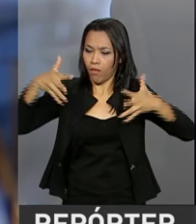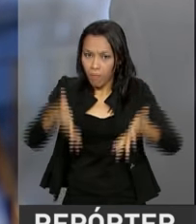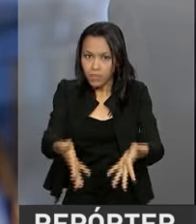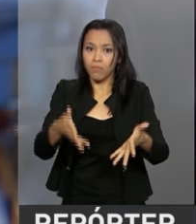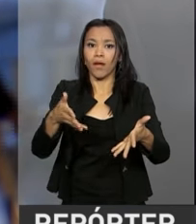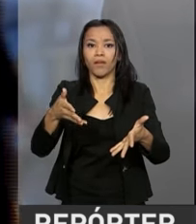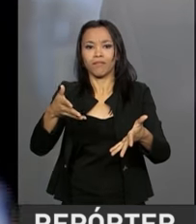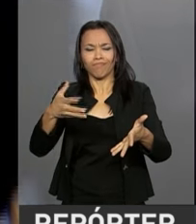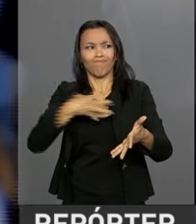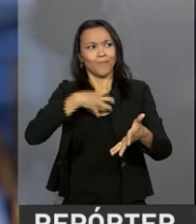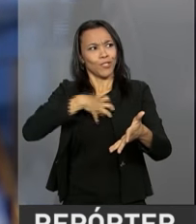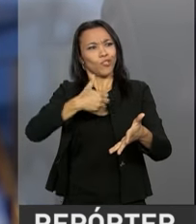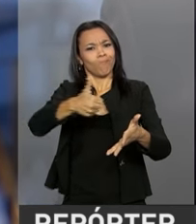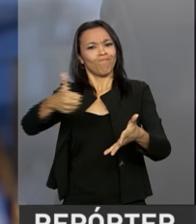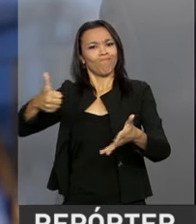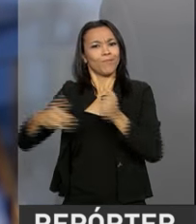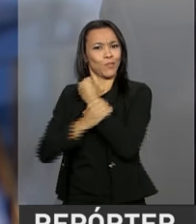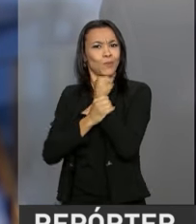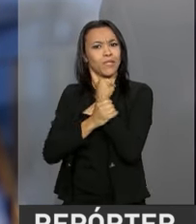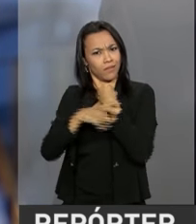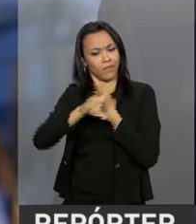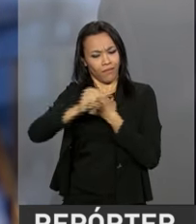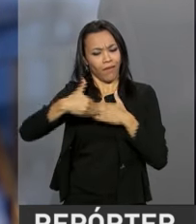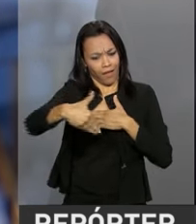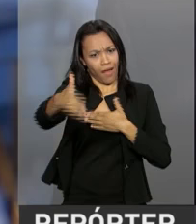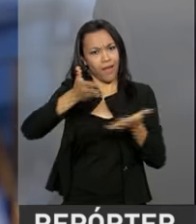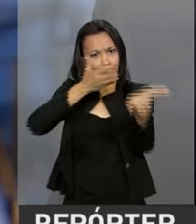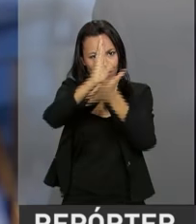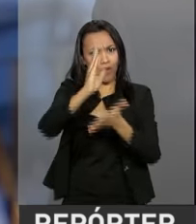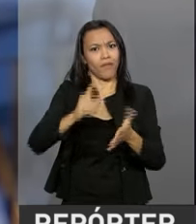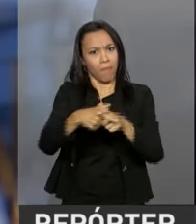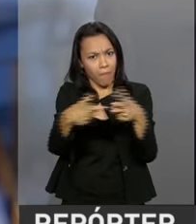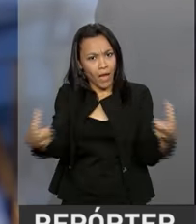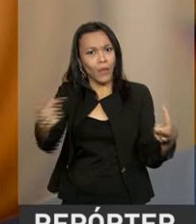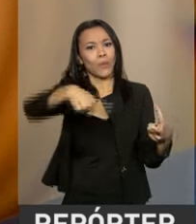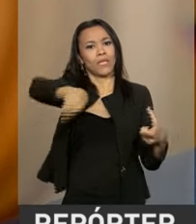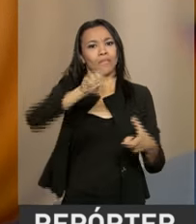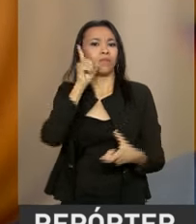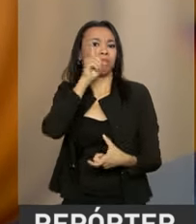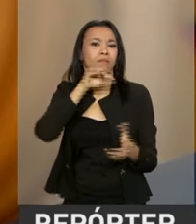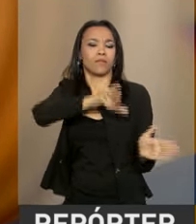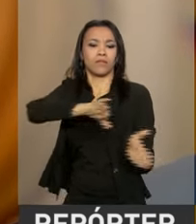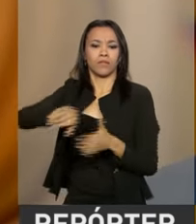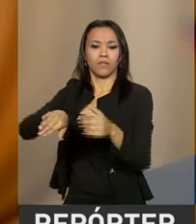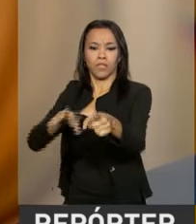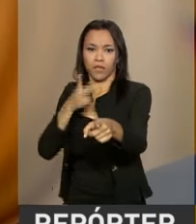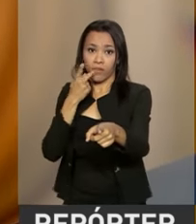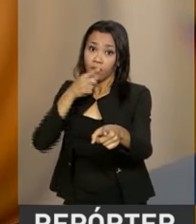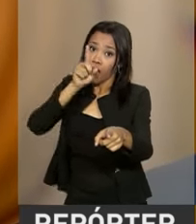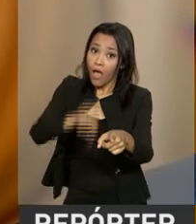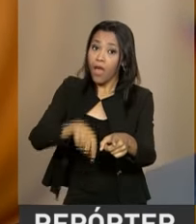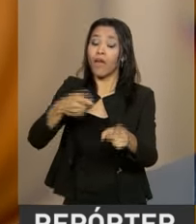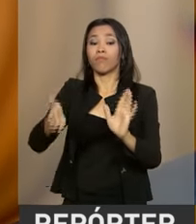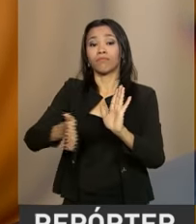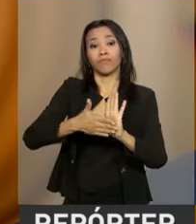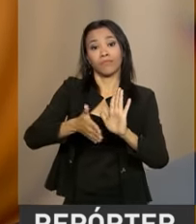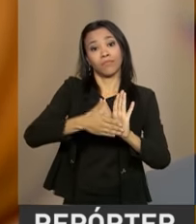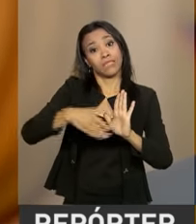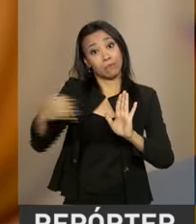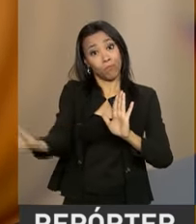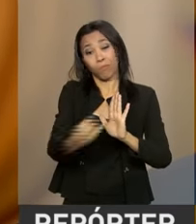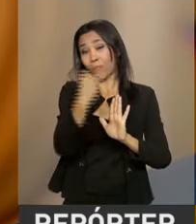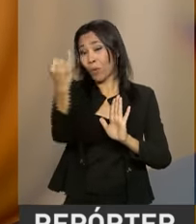Alvorada saíram confiantes de que a PEC será aprovada por ampla maioria. É uma medida muito importante para